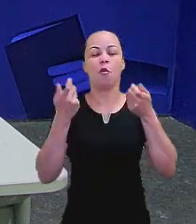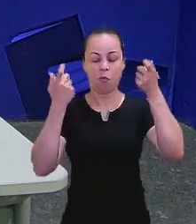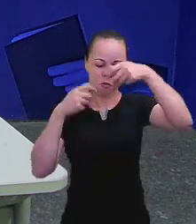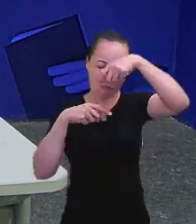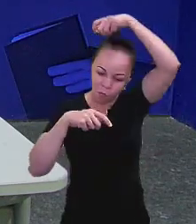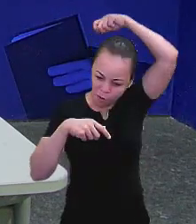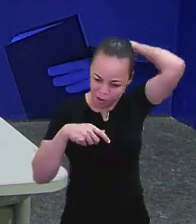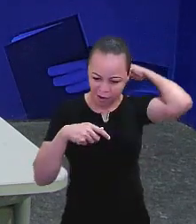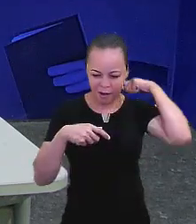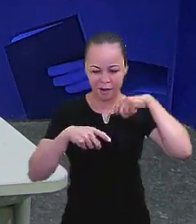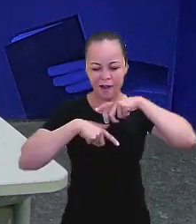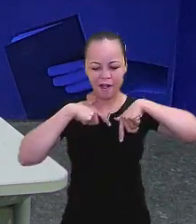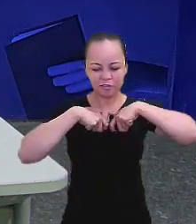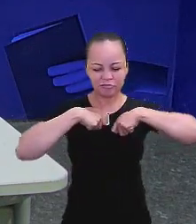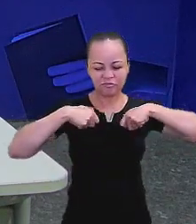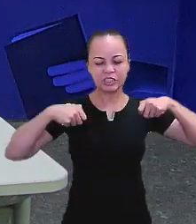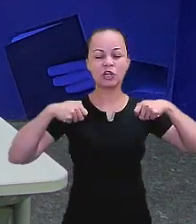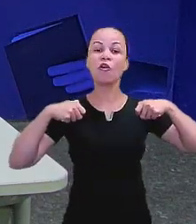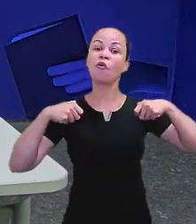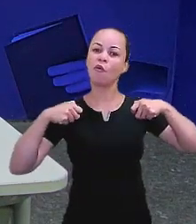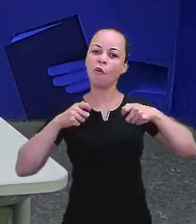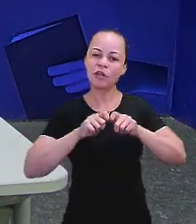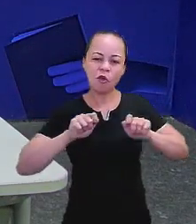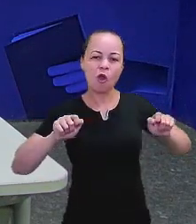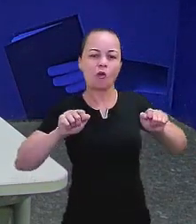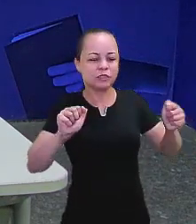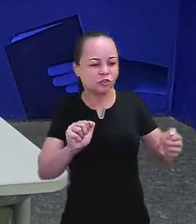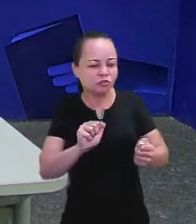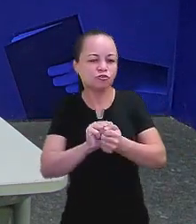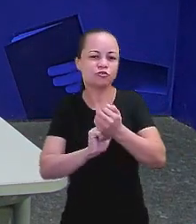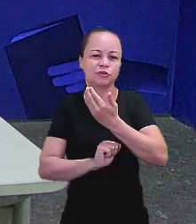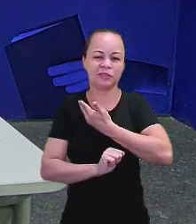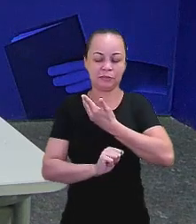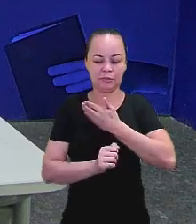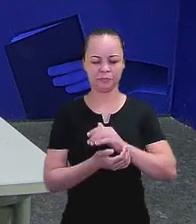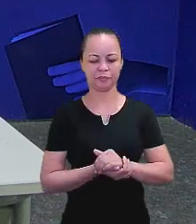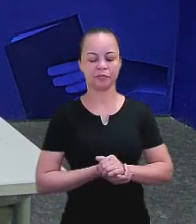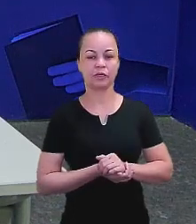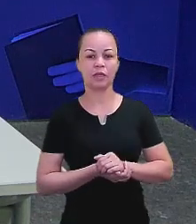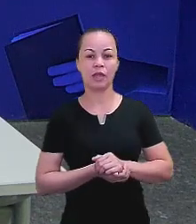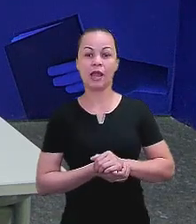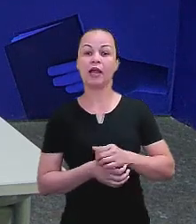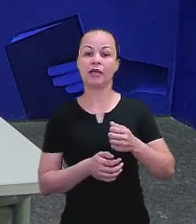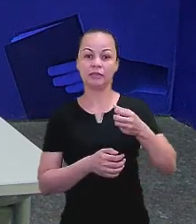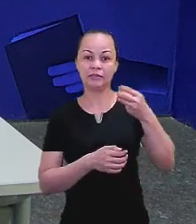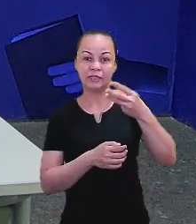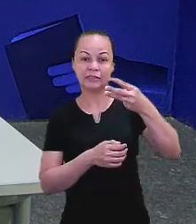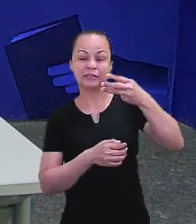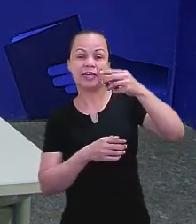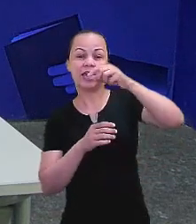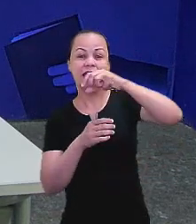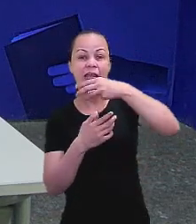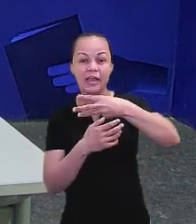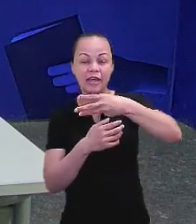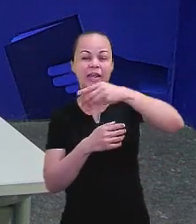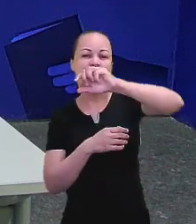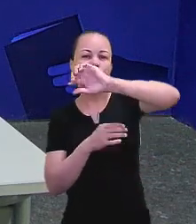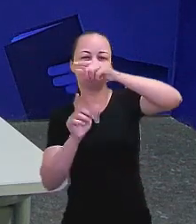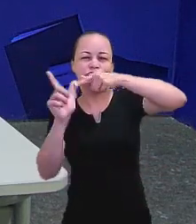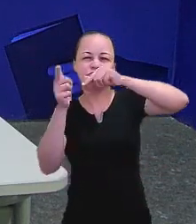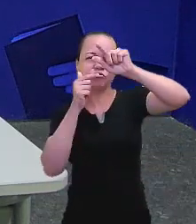que coube ele e todos os seus amigos. Olha lá, mais uma estrela no céu. Agora nós temos